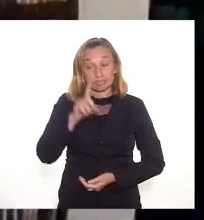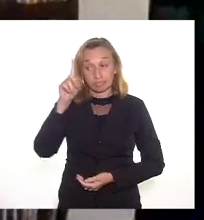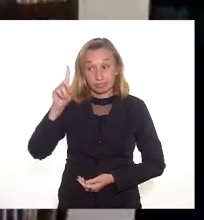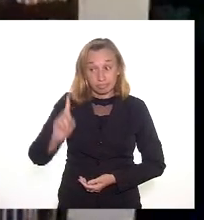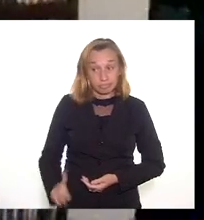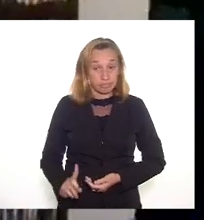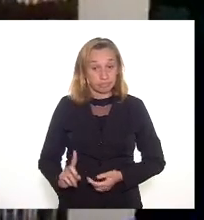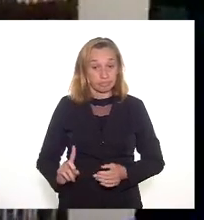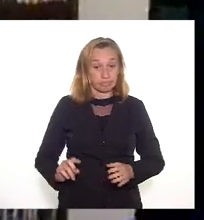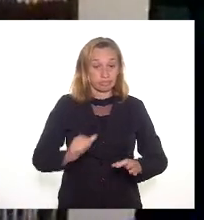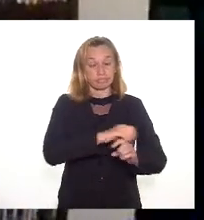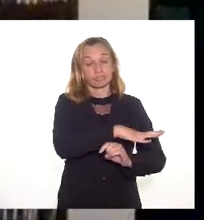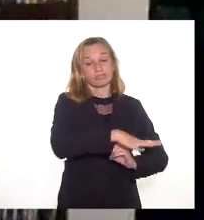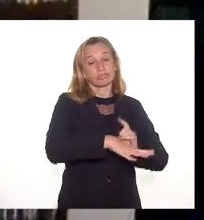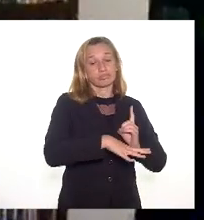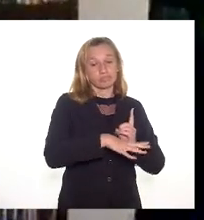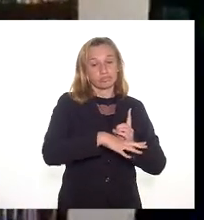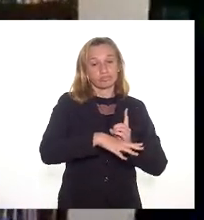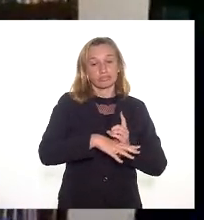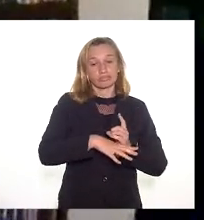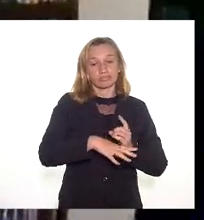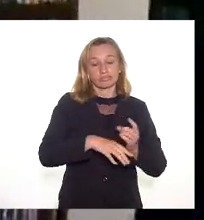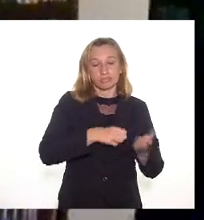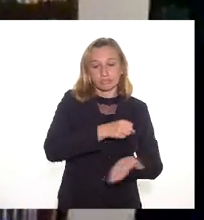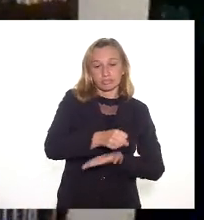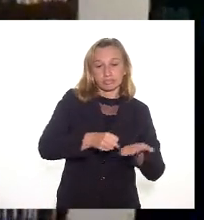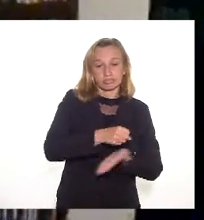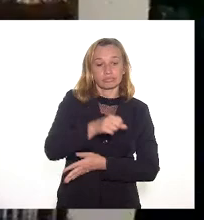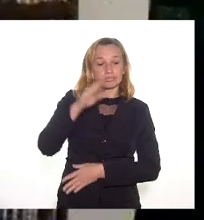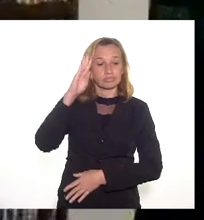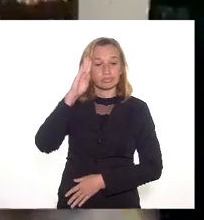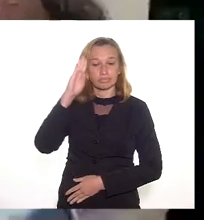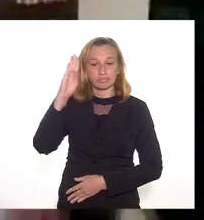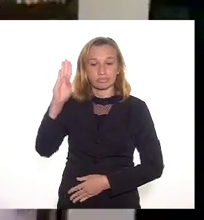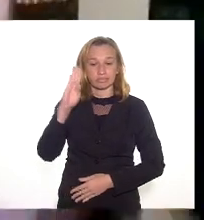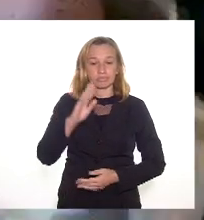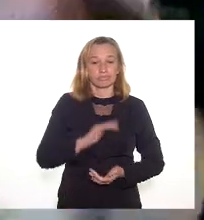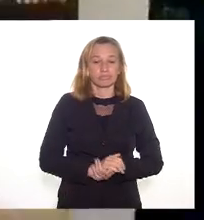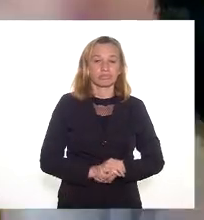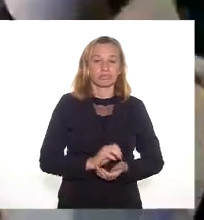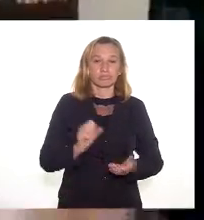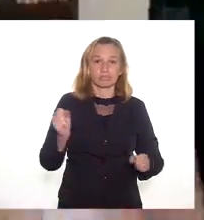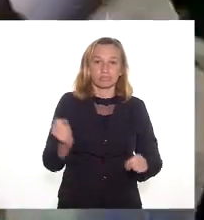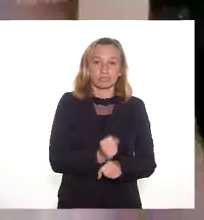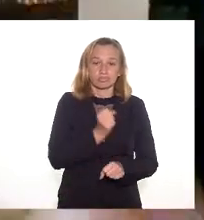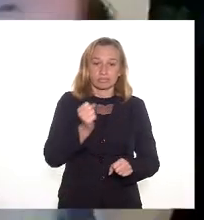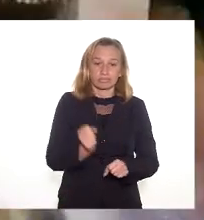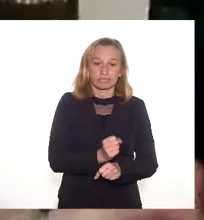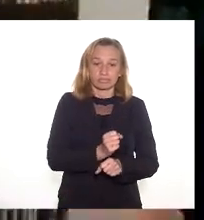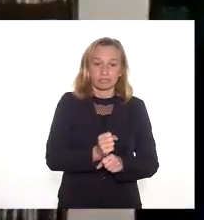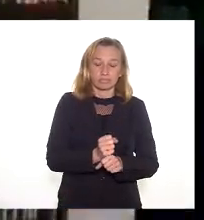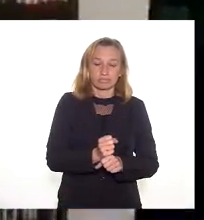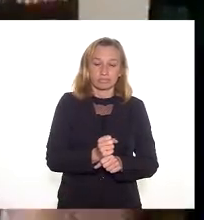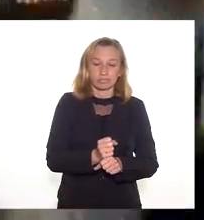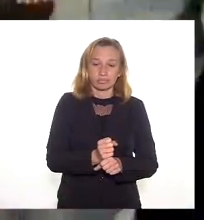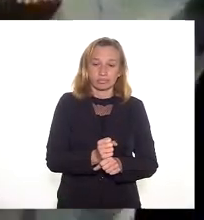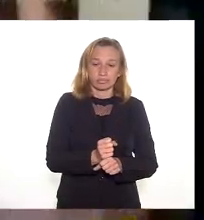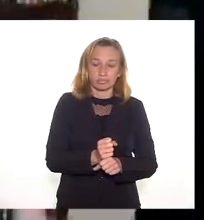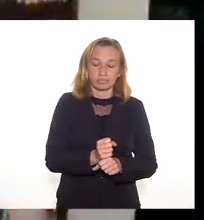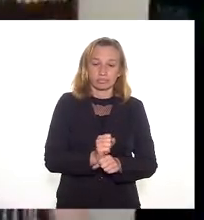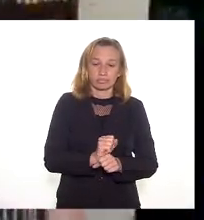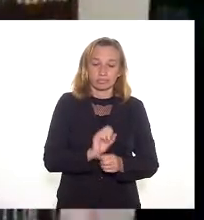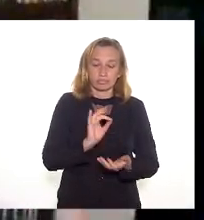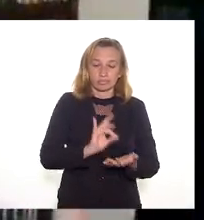social básico e fundamental na construção da cidadania da